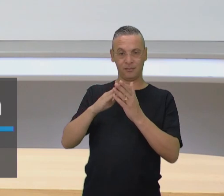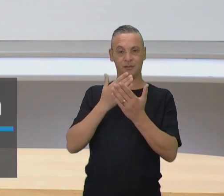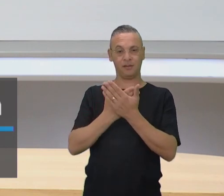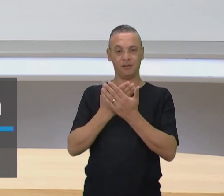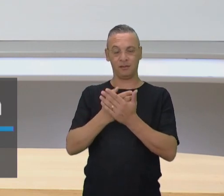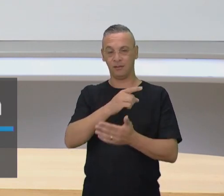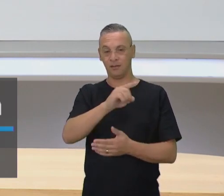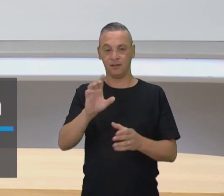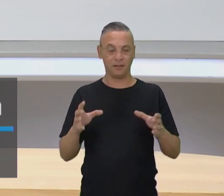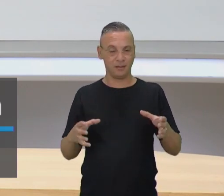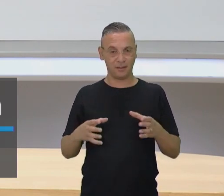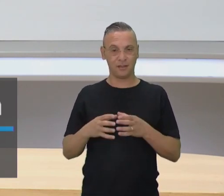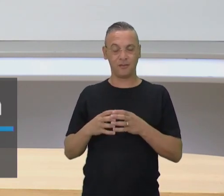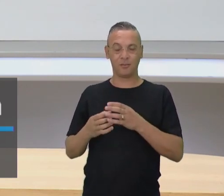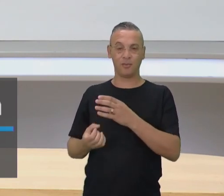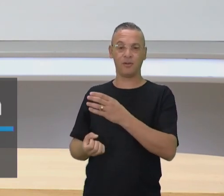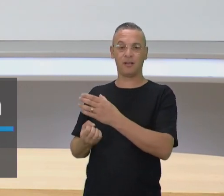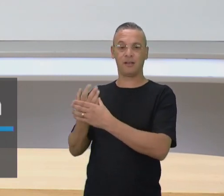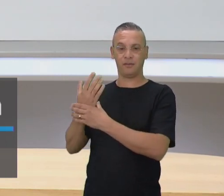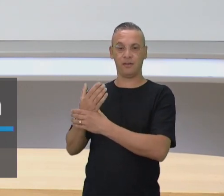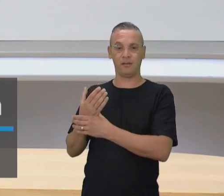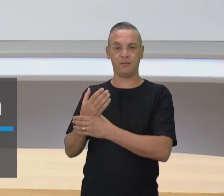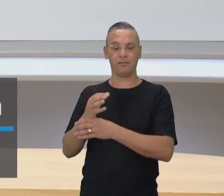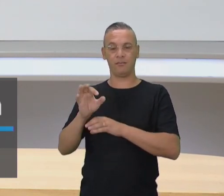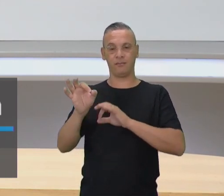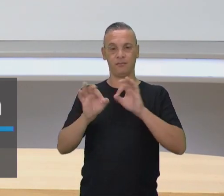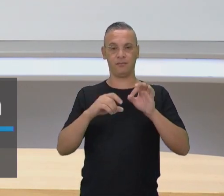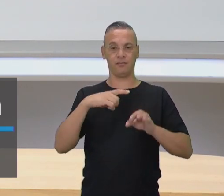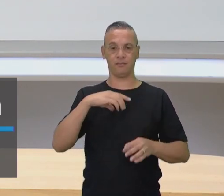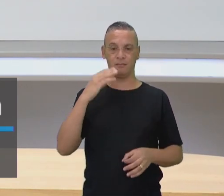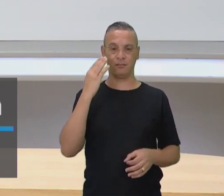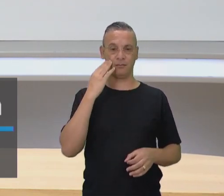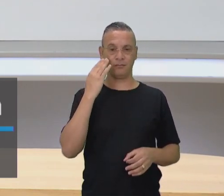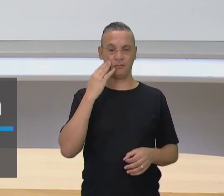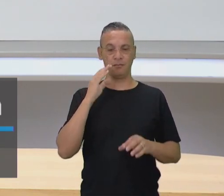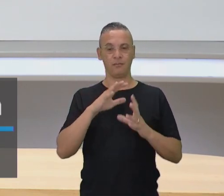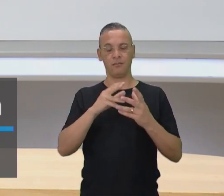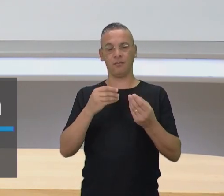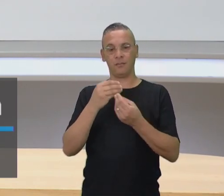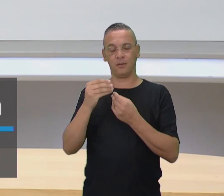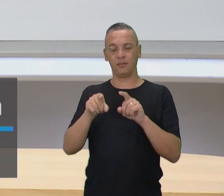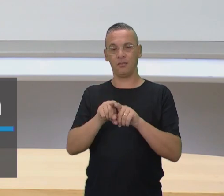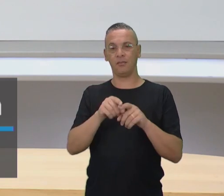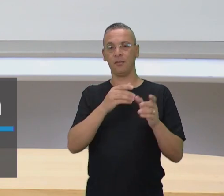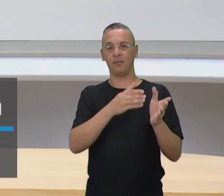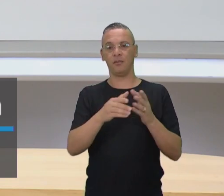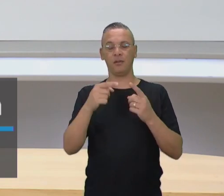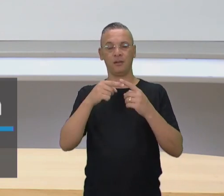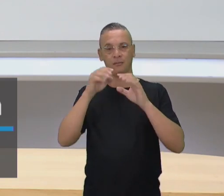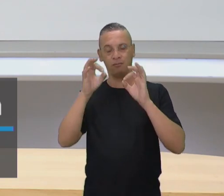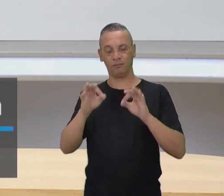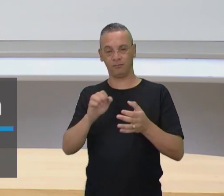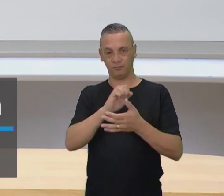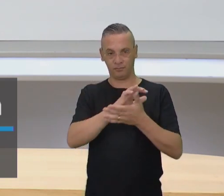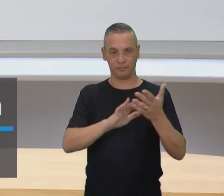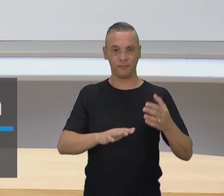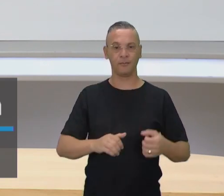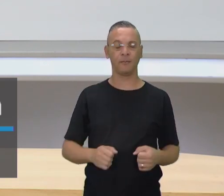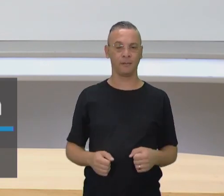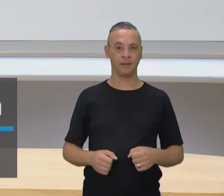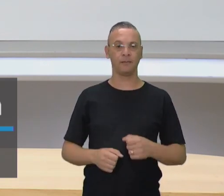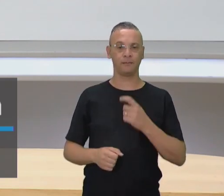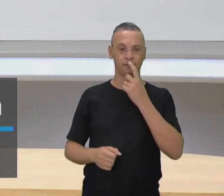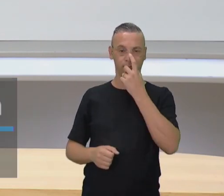seu grupo para criar um observatório chamado Tá na Mídia, Tá no Mundo, que é o processo final aí dessa atividade, ok? Muito